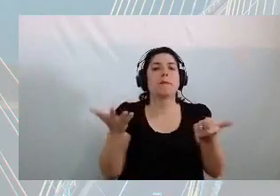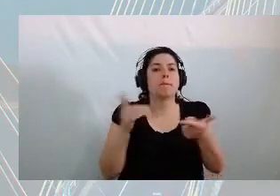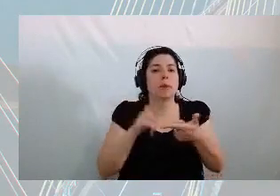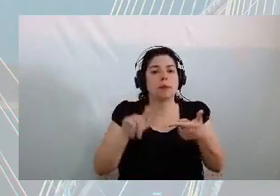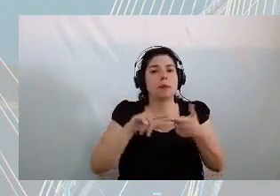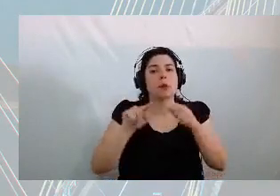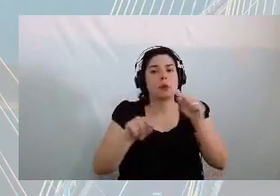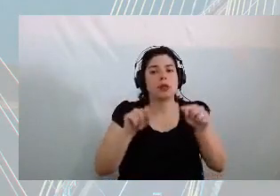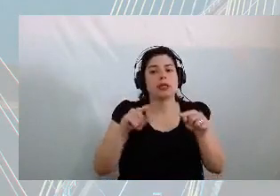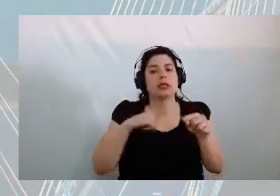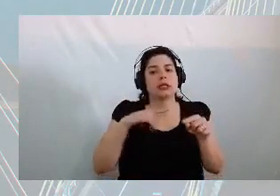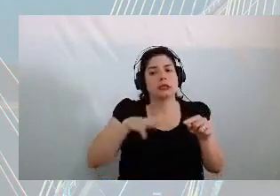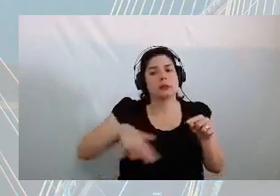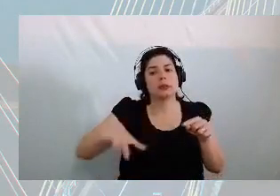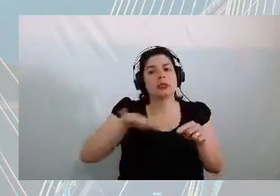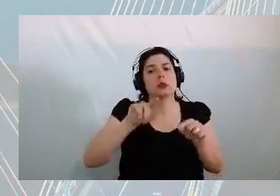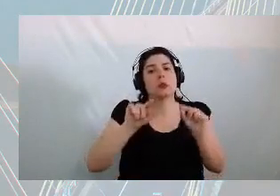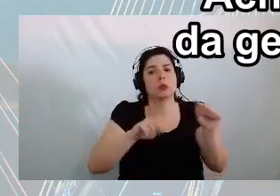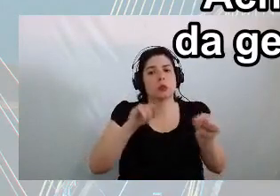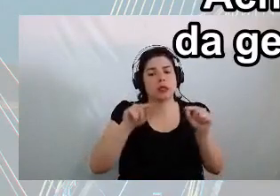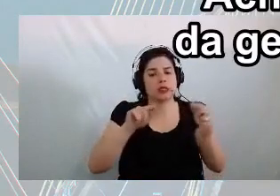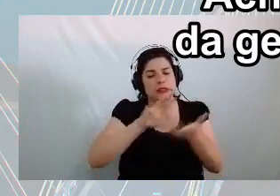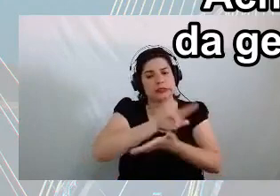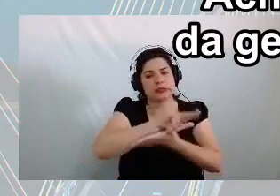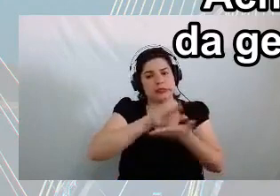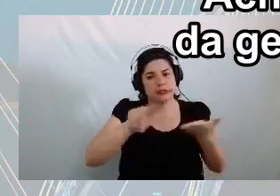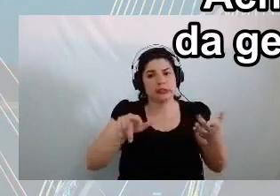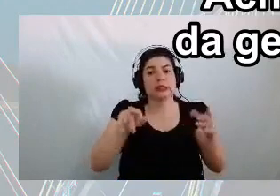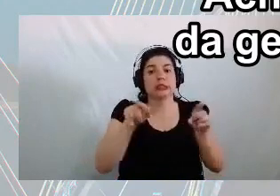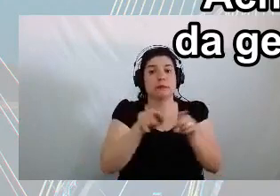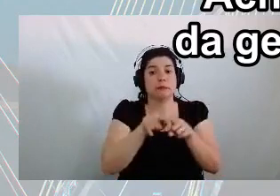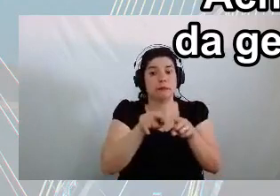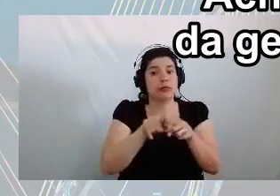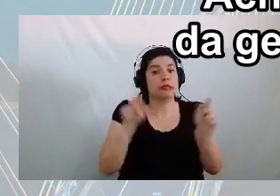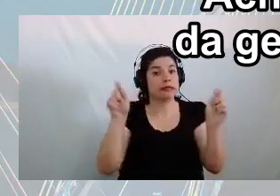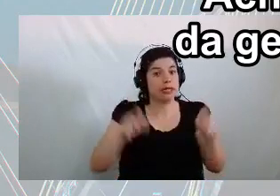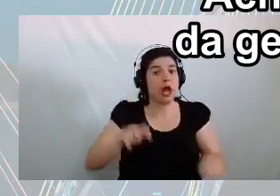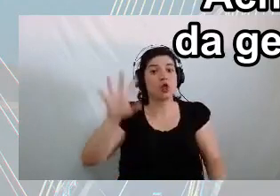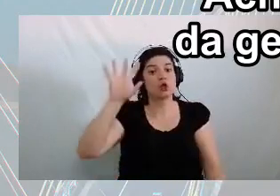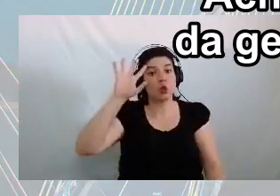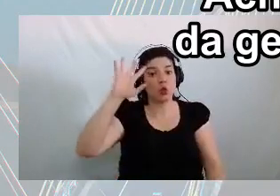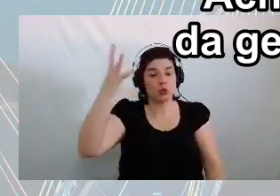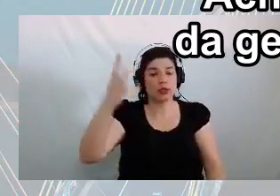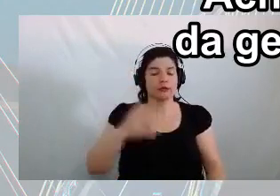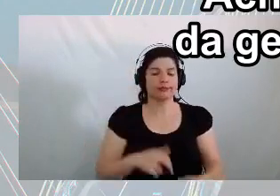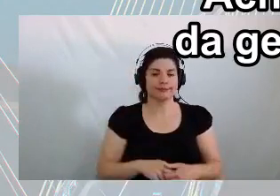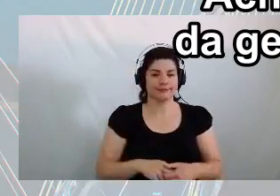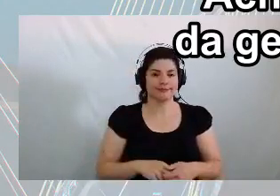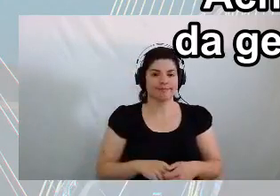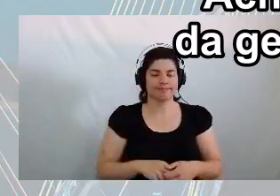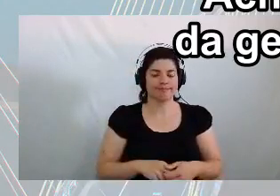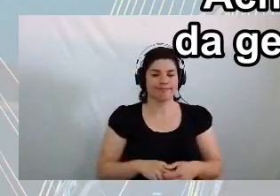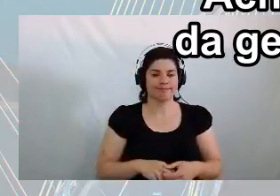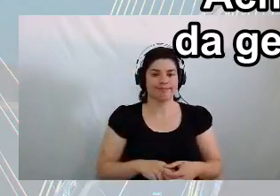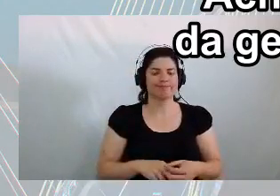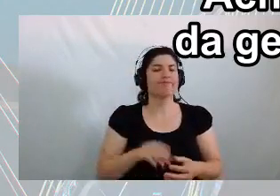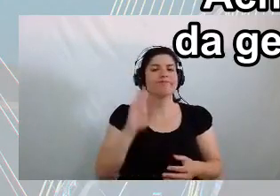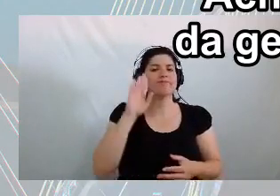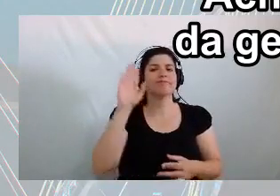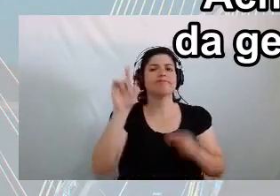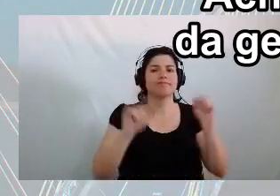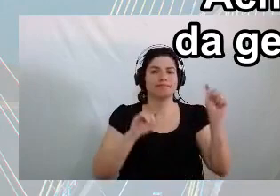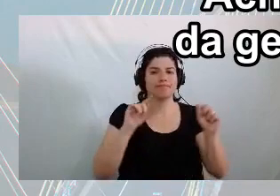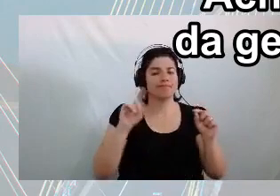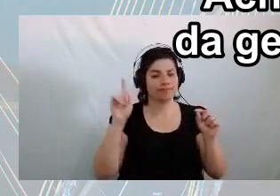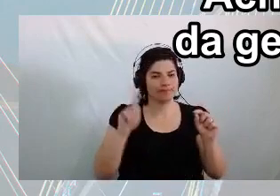e fechar com alguns caminhos para a solução dessa questão. Acho que o principal ponto aqui, só para destacar, a importância da gente